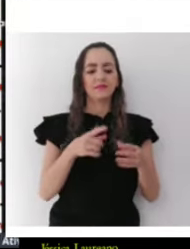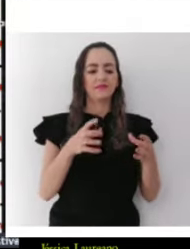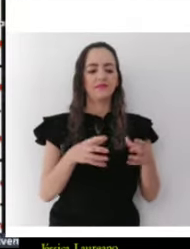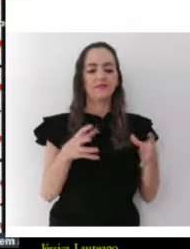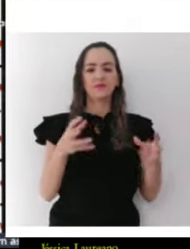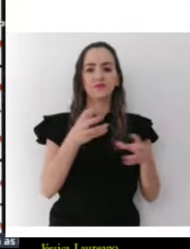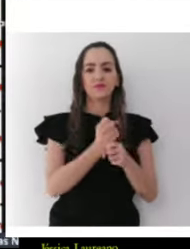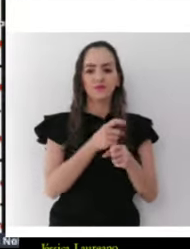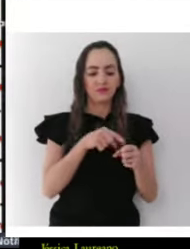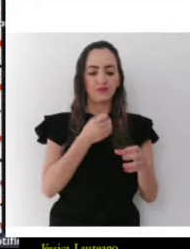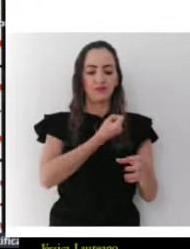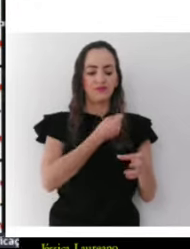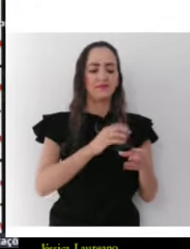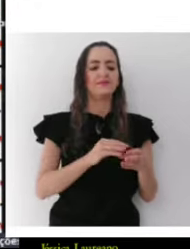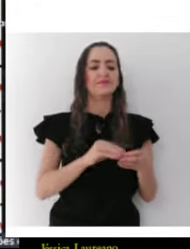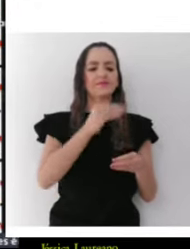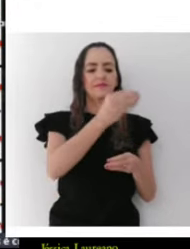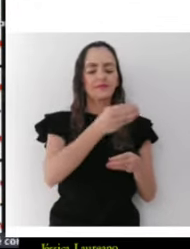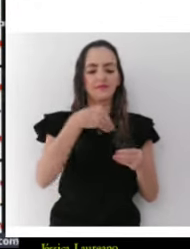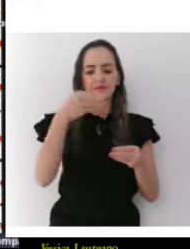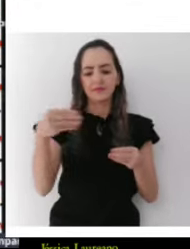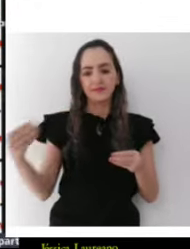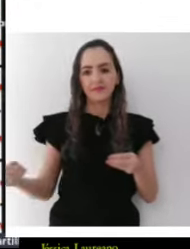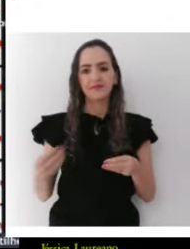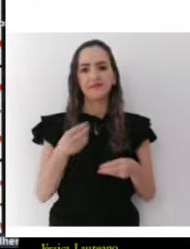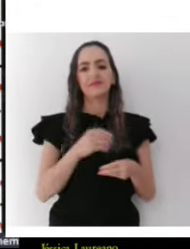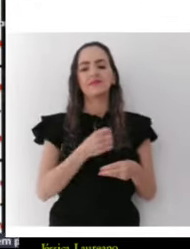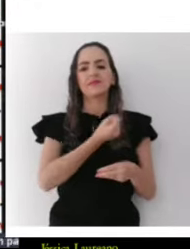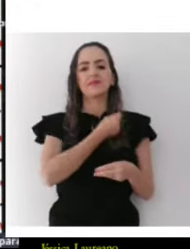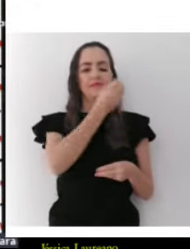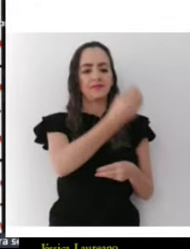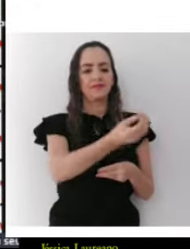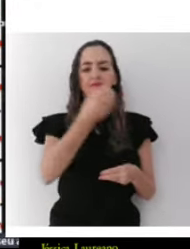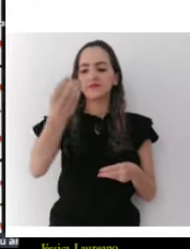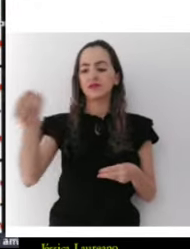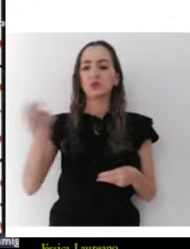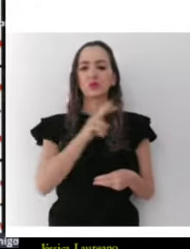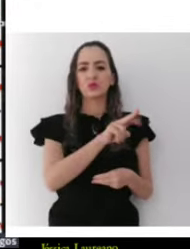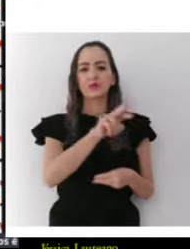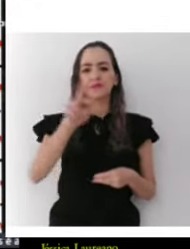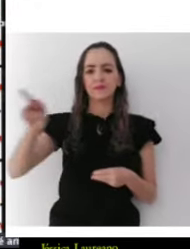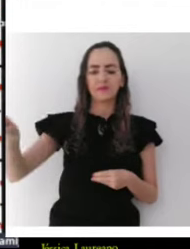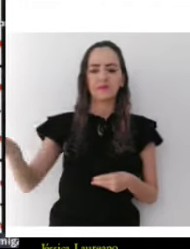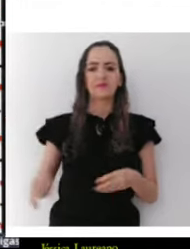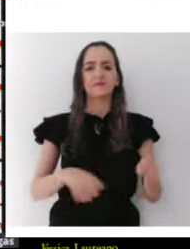em partes iguais. E aí, gente, existe outra noção, que é a noção